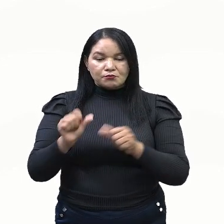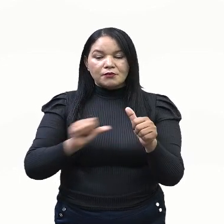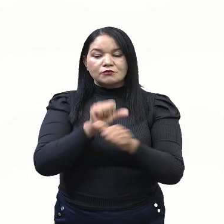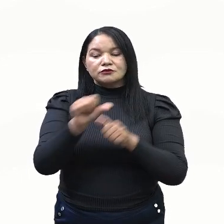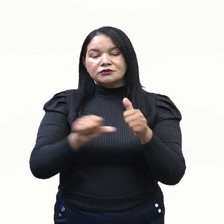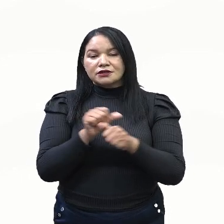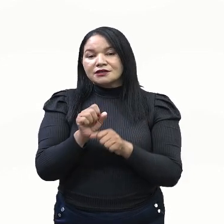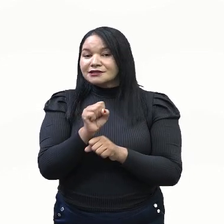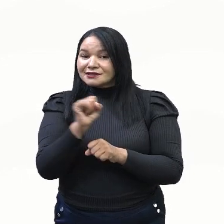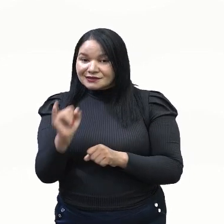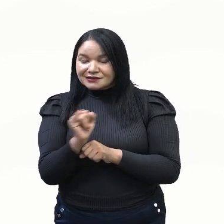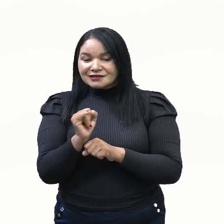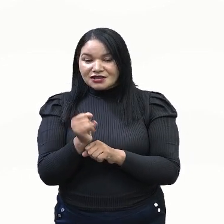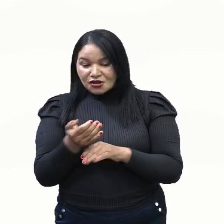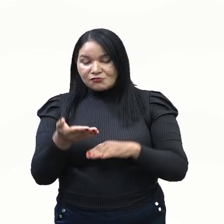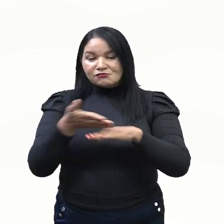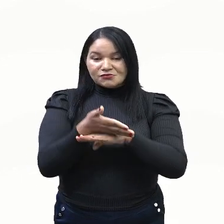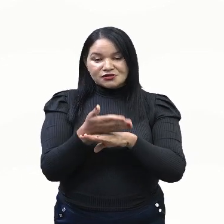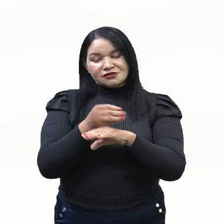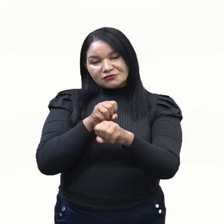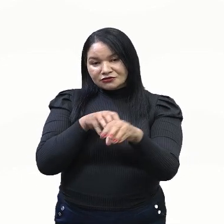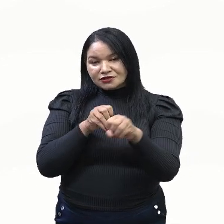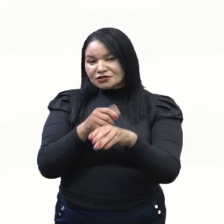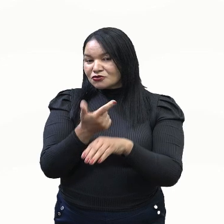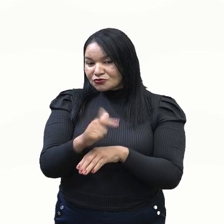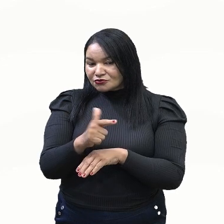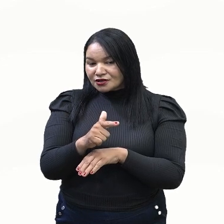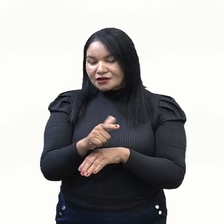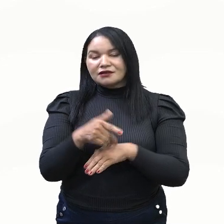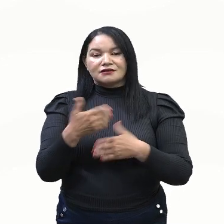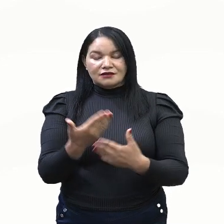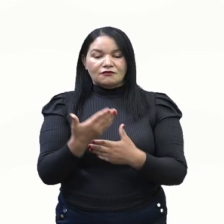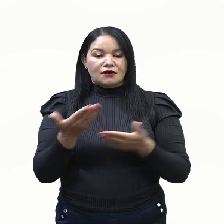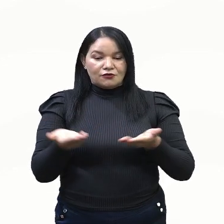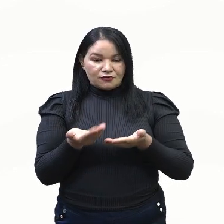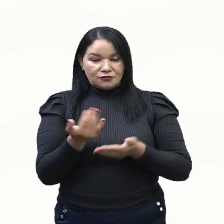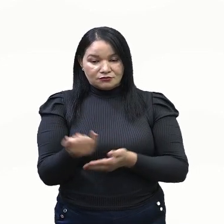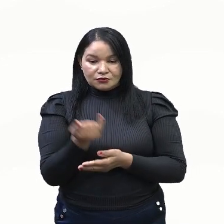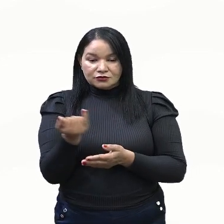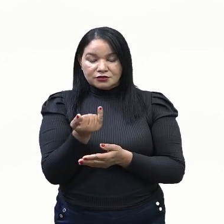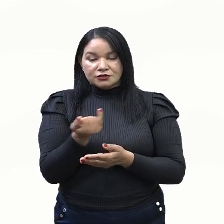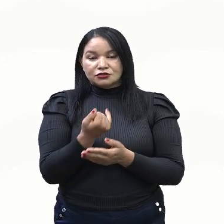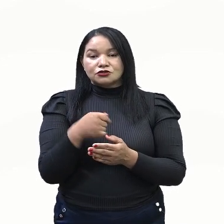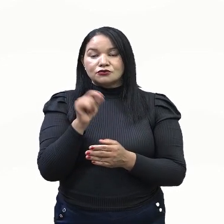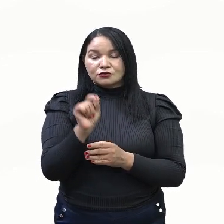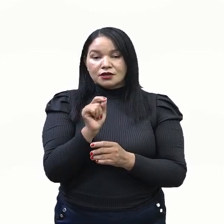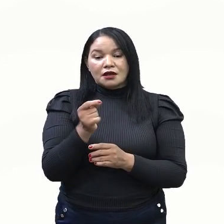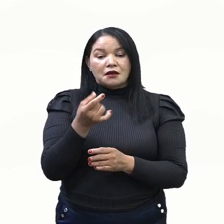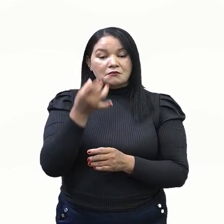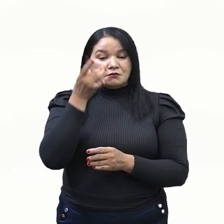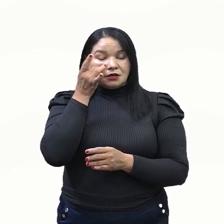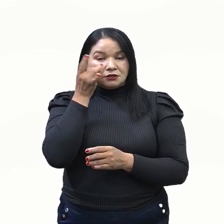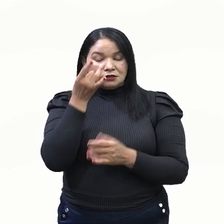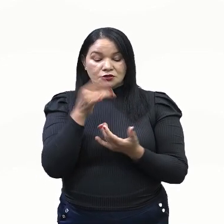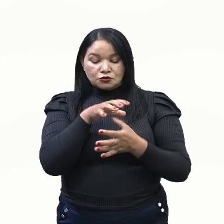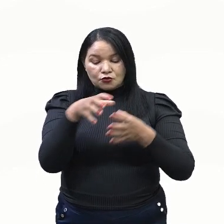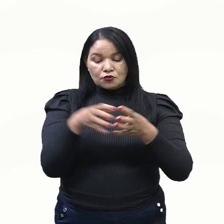têm acesso à educação? É por isso que é importante a presença de movimentos negros